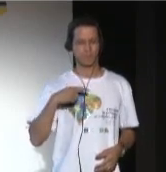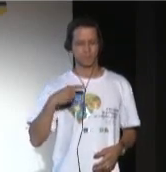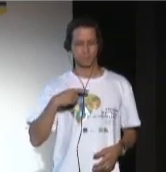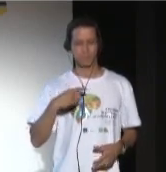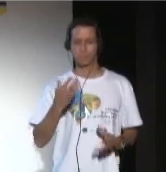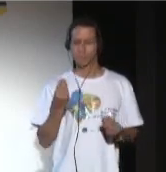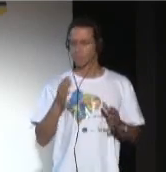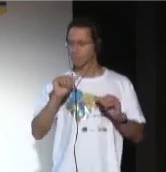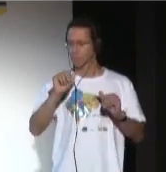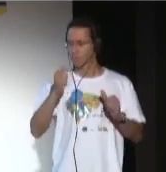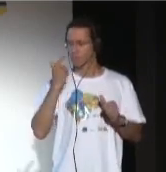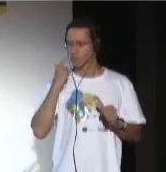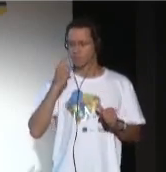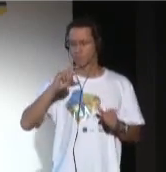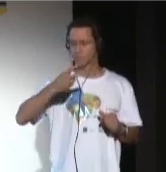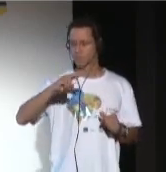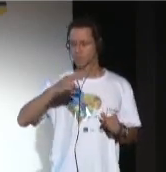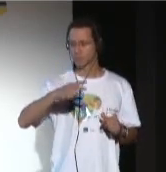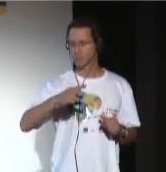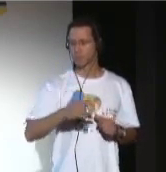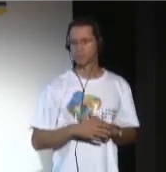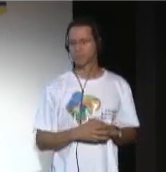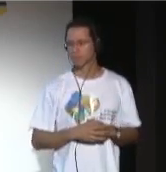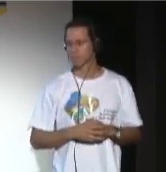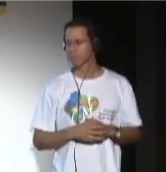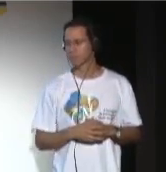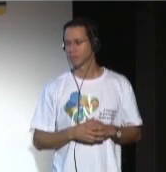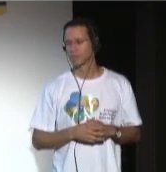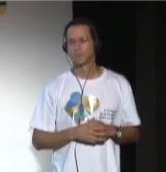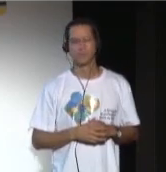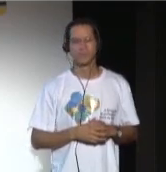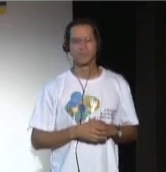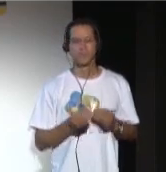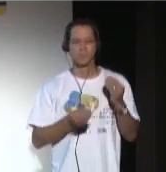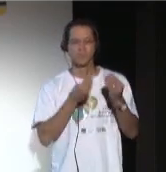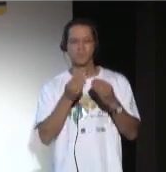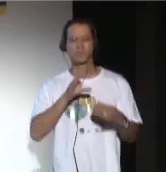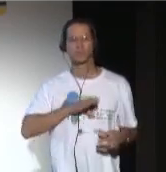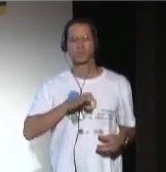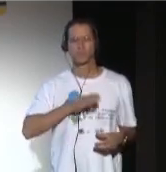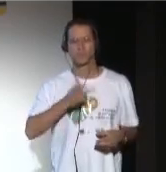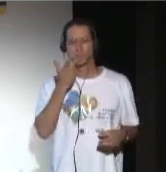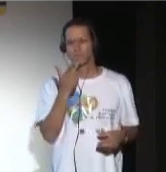espanhol aqui e não tem em português. É respeito que fala em português? Como que é?